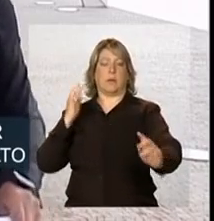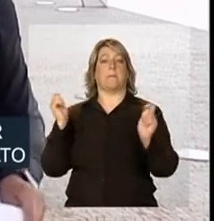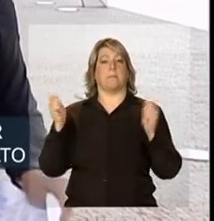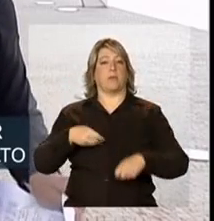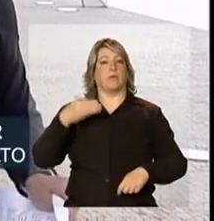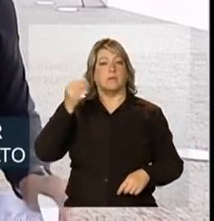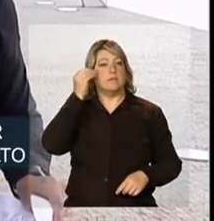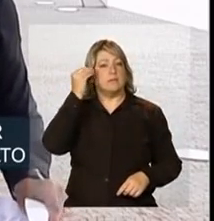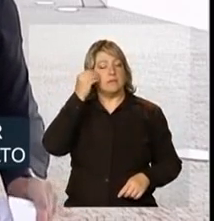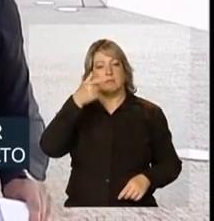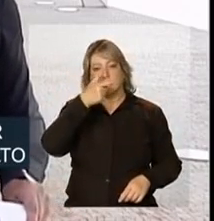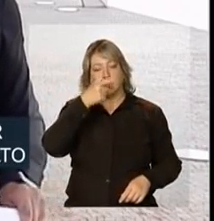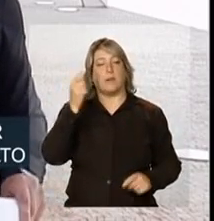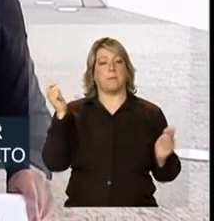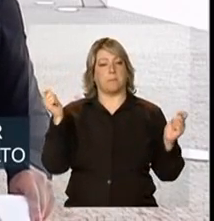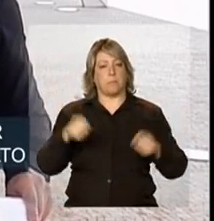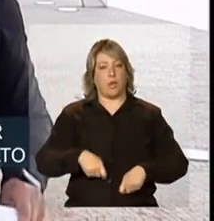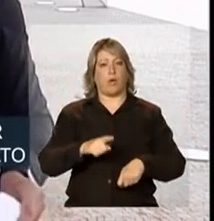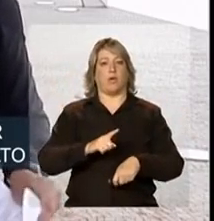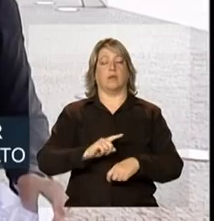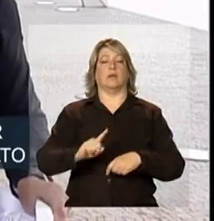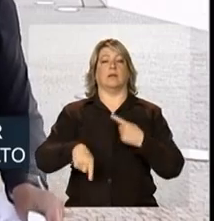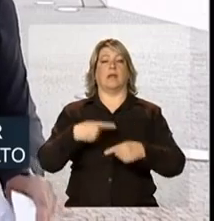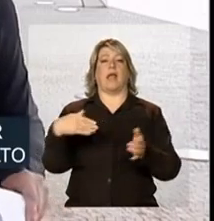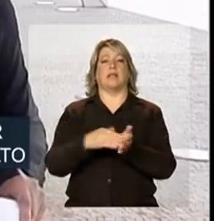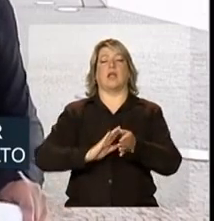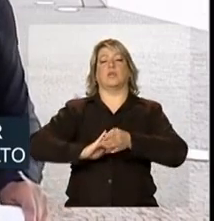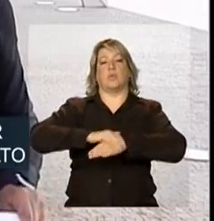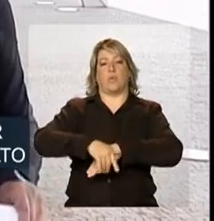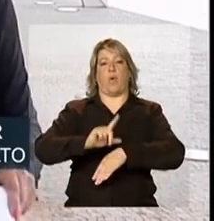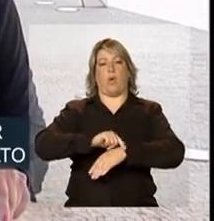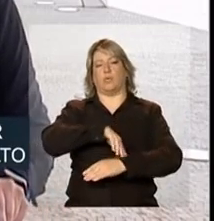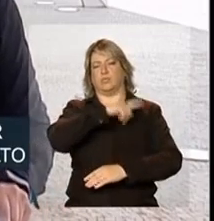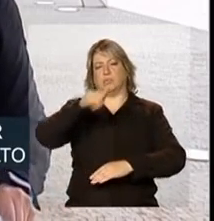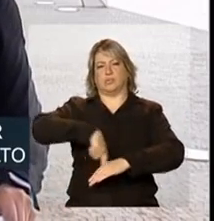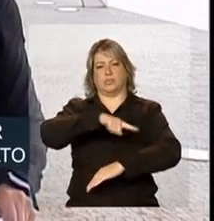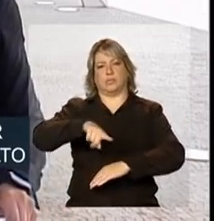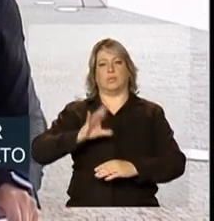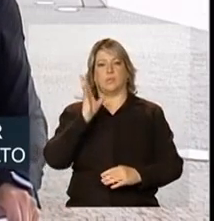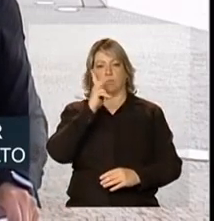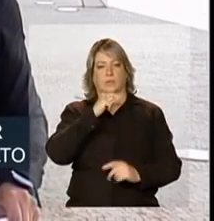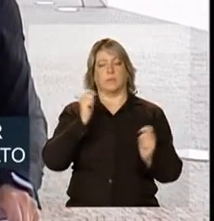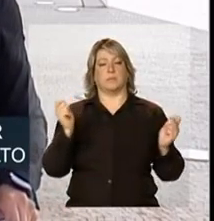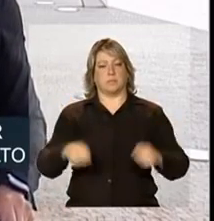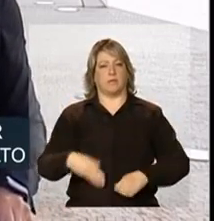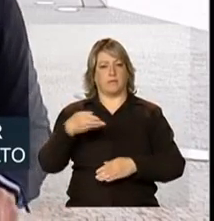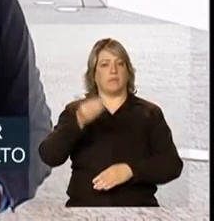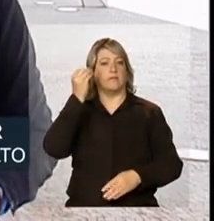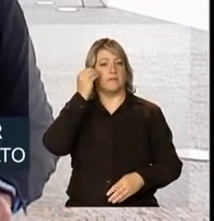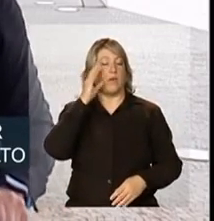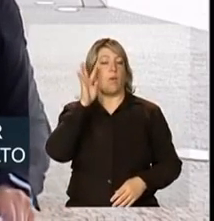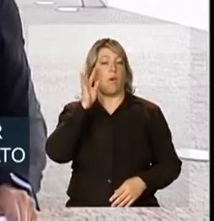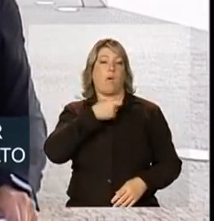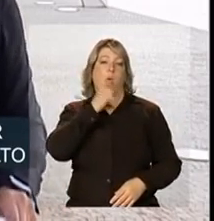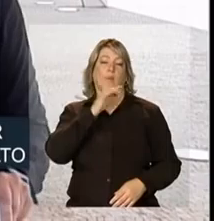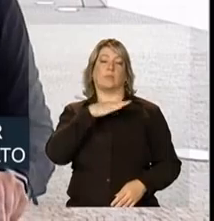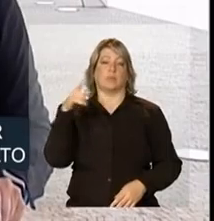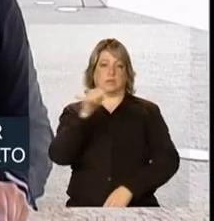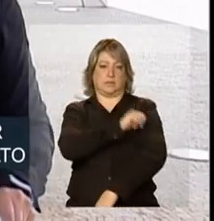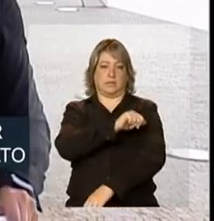noite, populares vão poder prestar as últimas homenagens ao arquiteto, que faleceu na noite desta quarta-feira, no Rio de